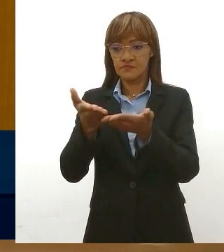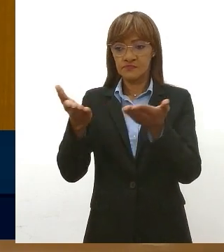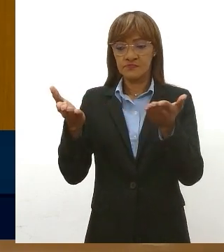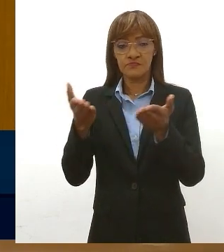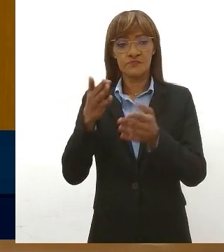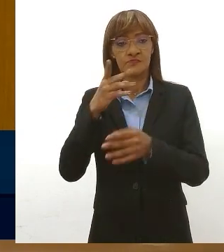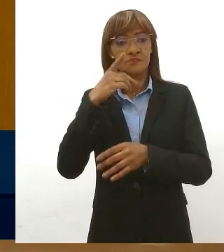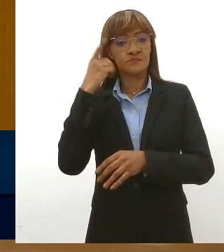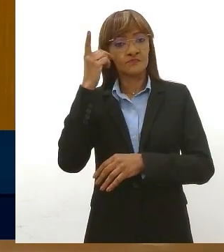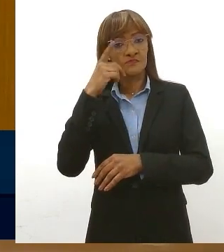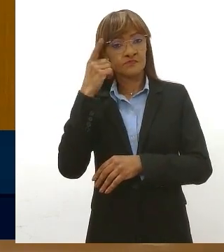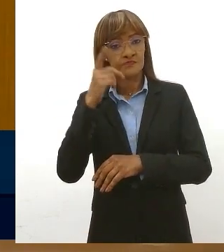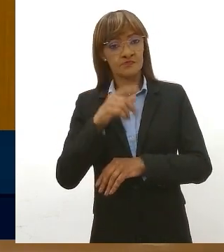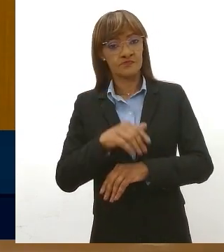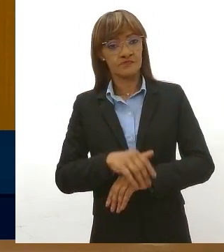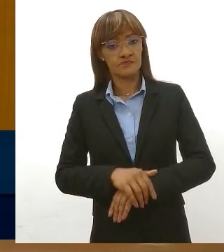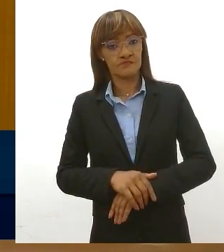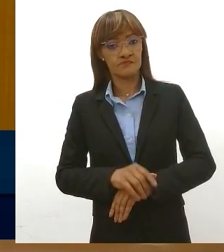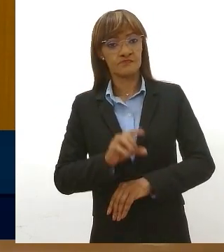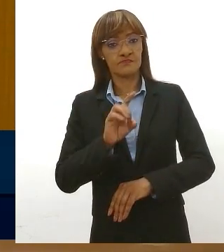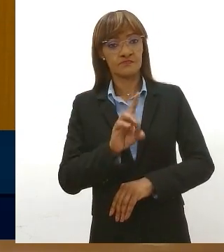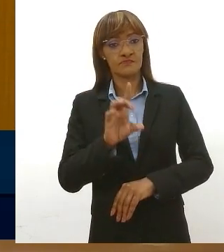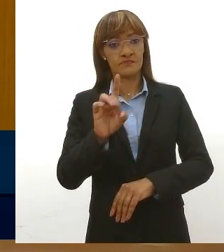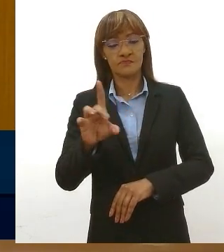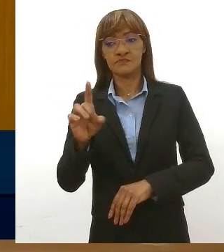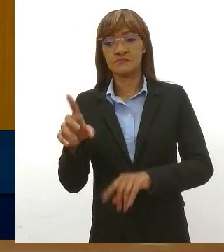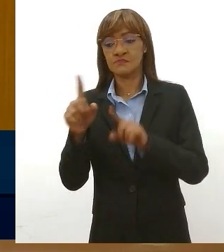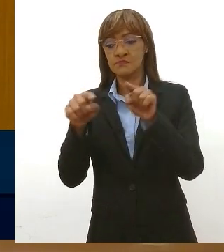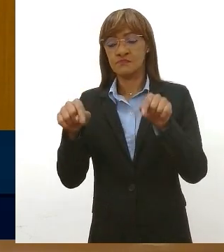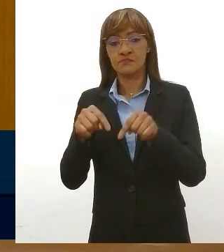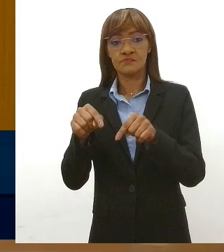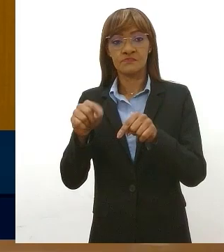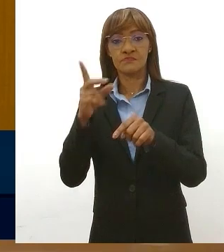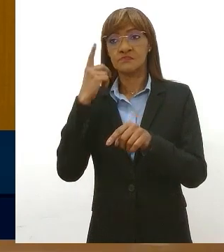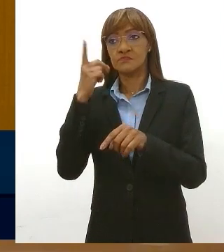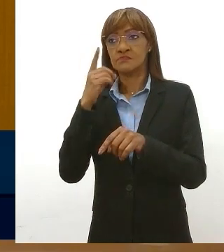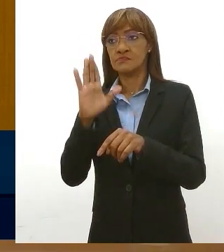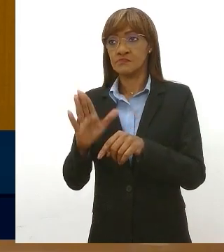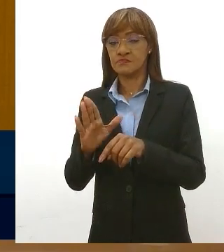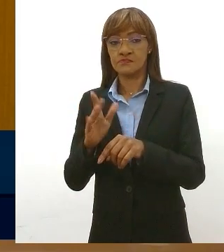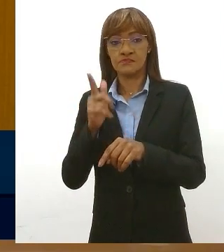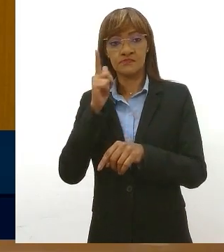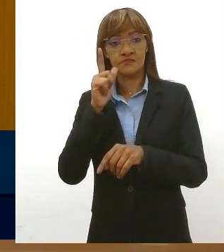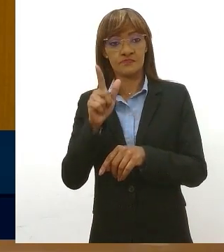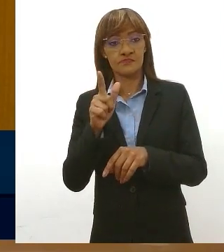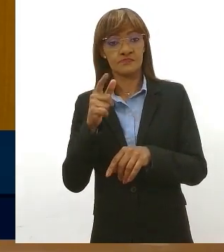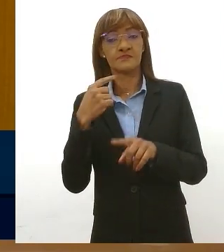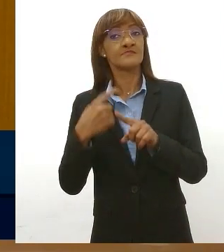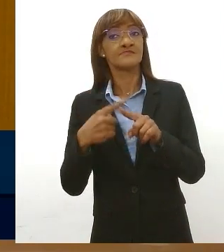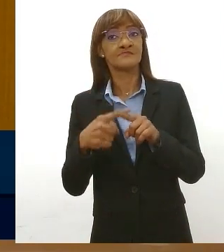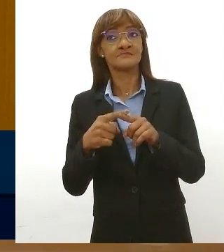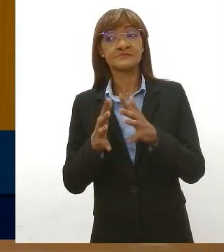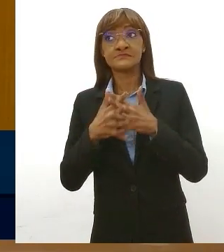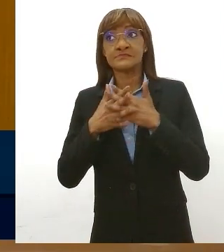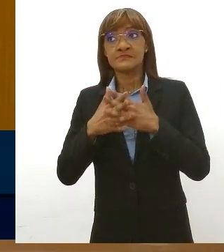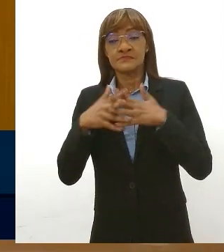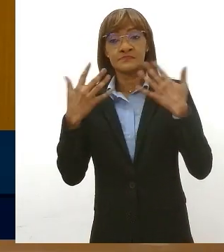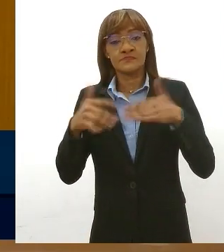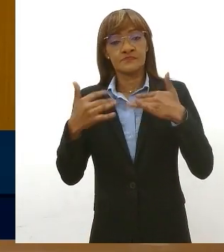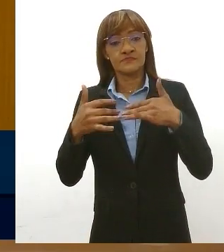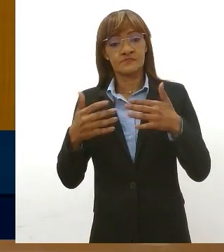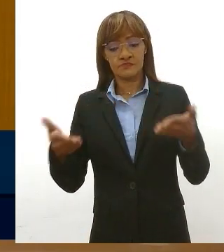gabinete também, entregando um exemplar desse livro. Interessante que O Grande Conflito, em meio a esse sistema que nós estamos vivenciando